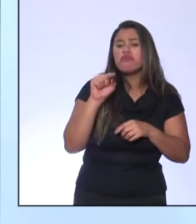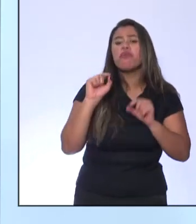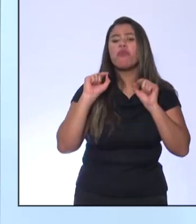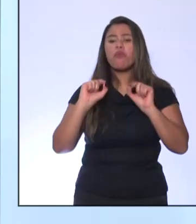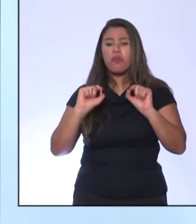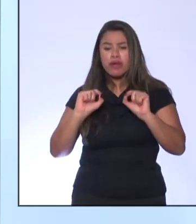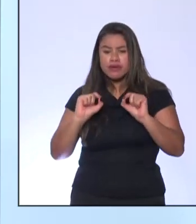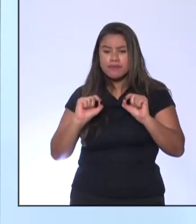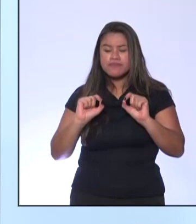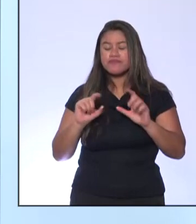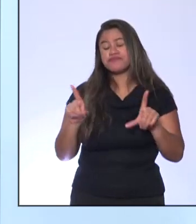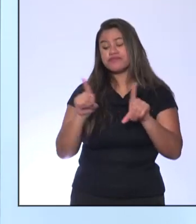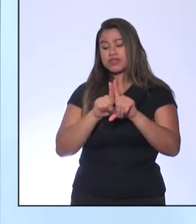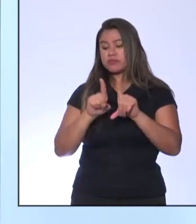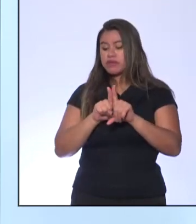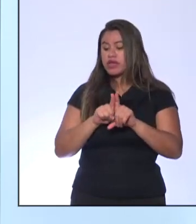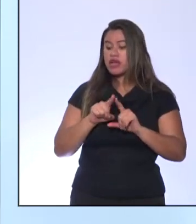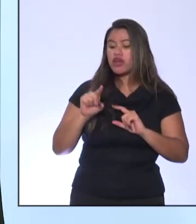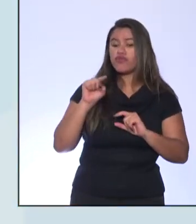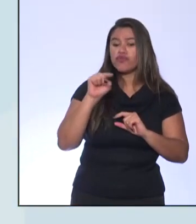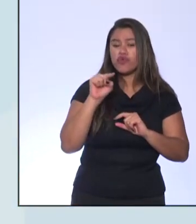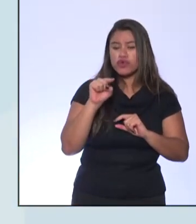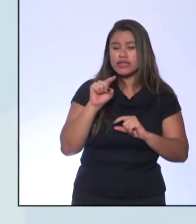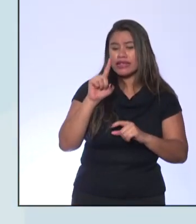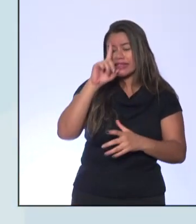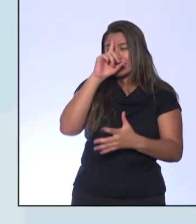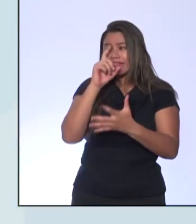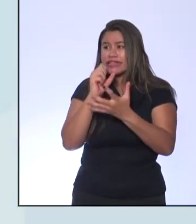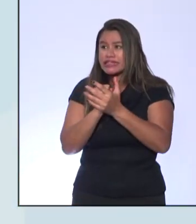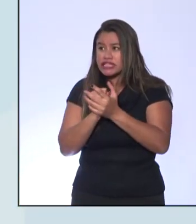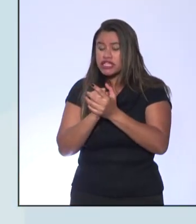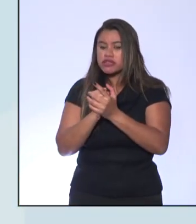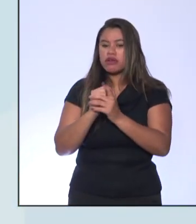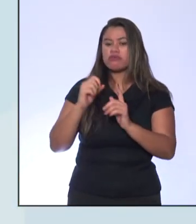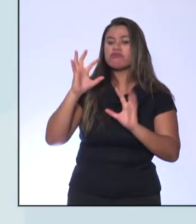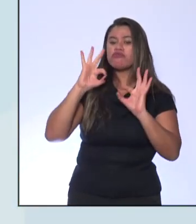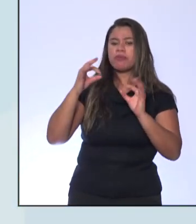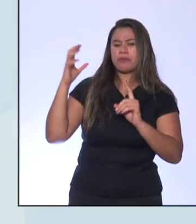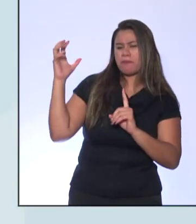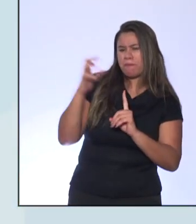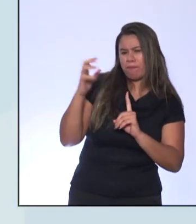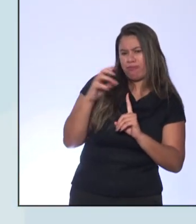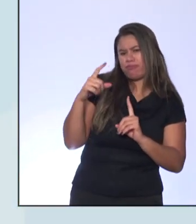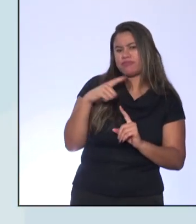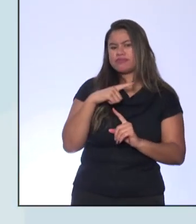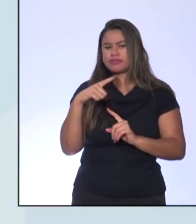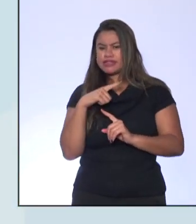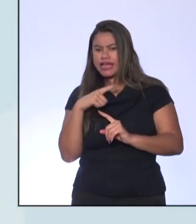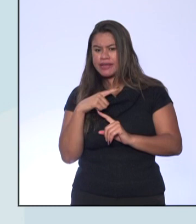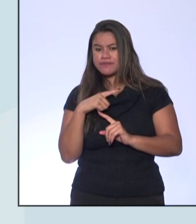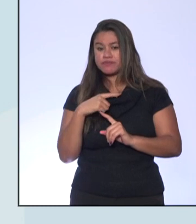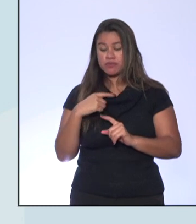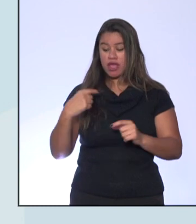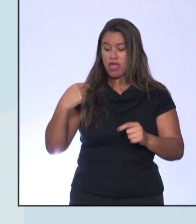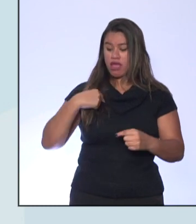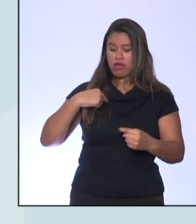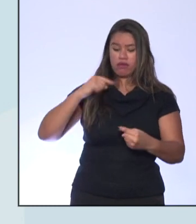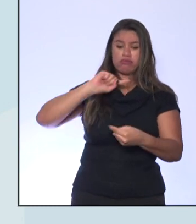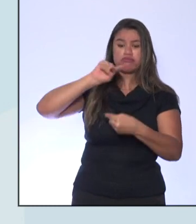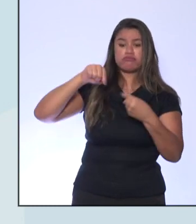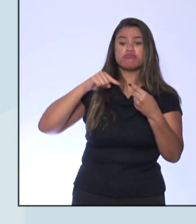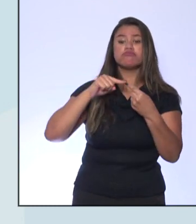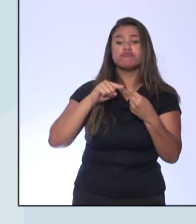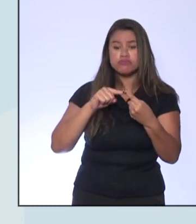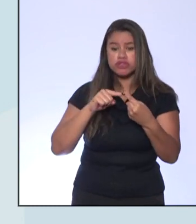suas decisões? Como traçar a sua própria história? Vejam, olhem com atenção